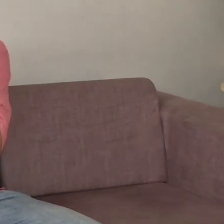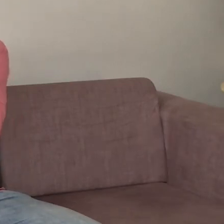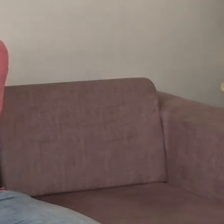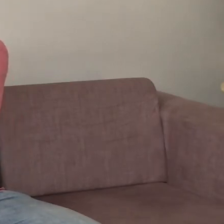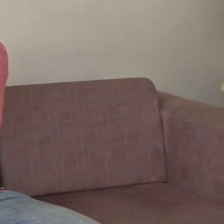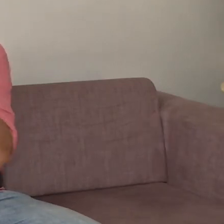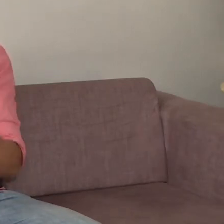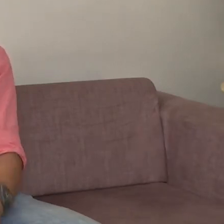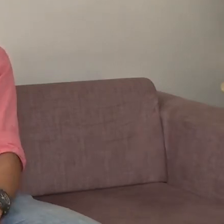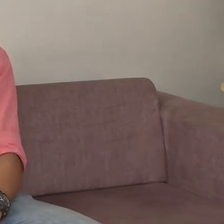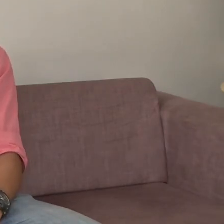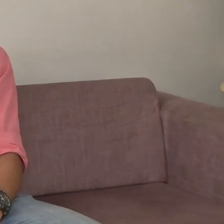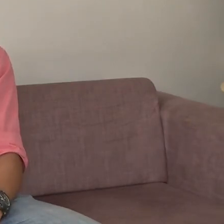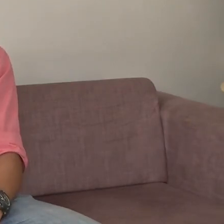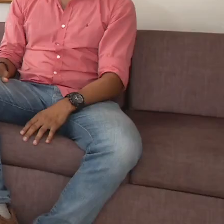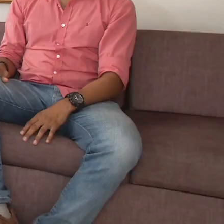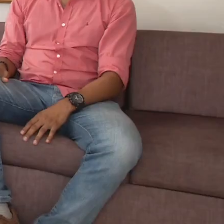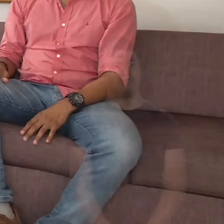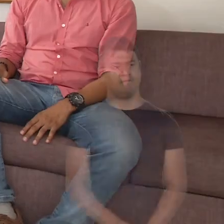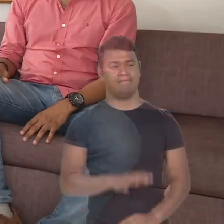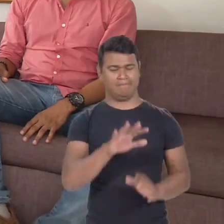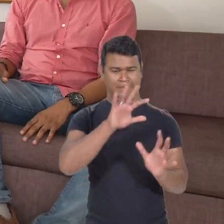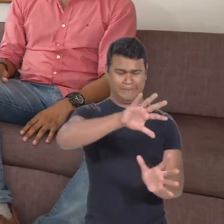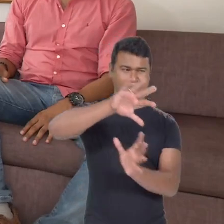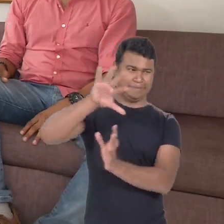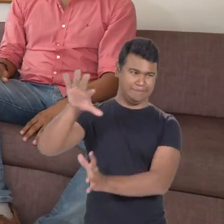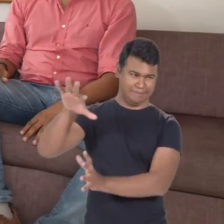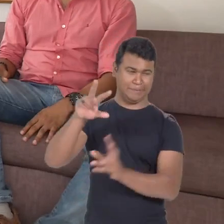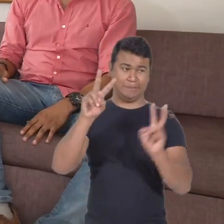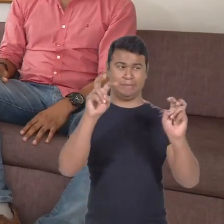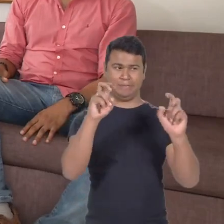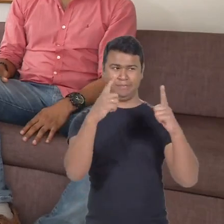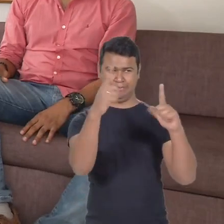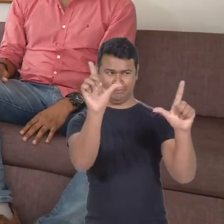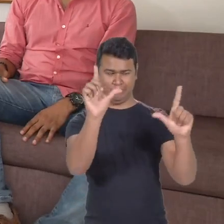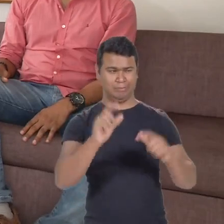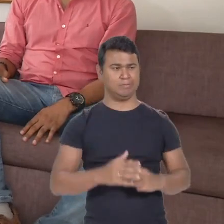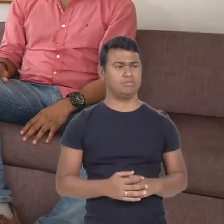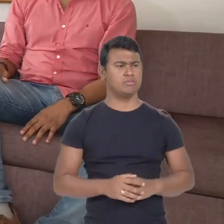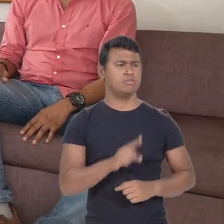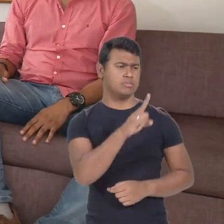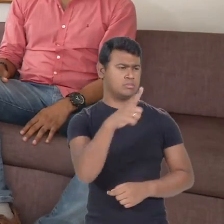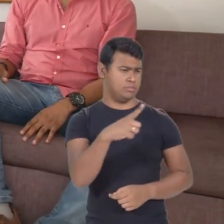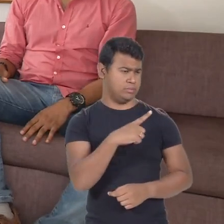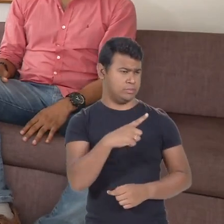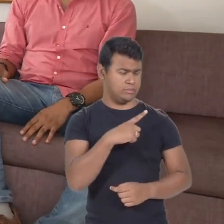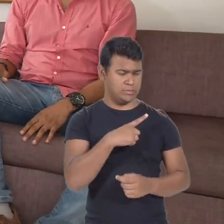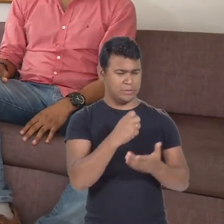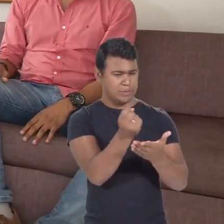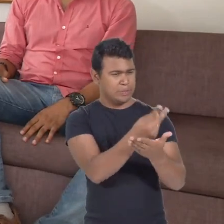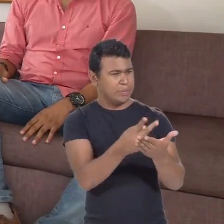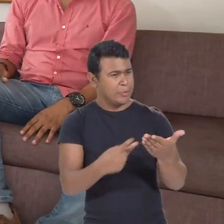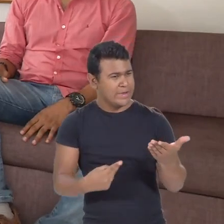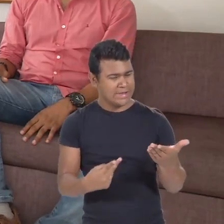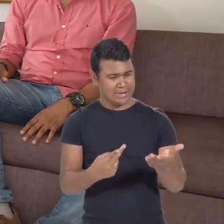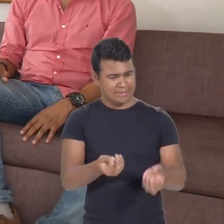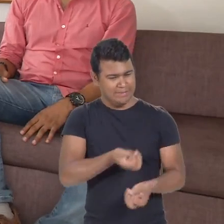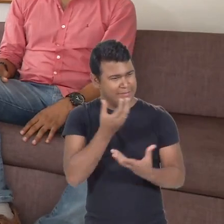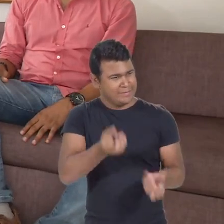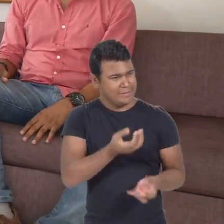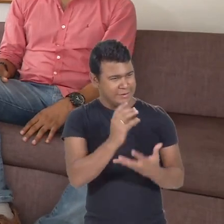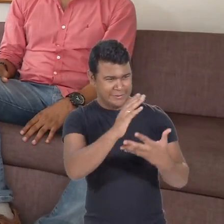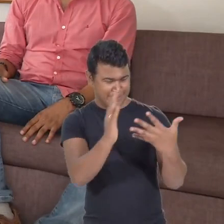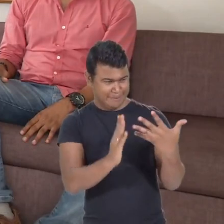sempre sofri preconceitos até hoje. Mudando de assunto agora, você tem um envolvimento com poesia, né, em